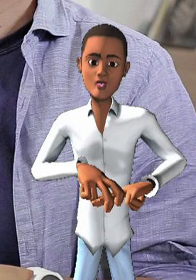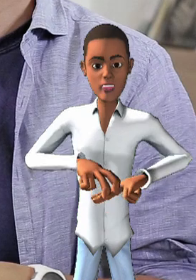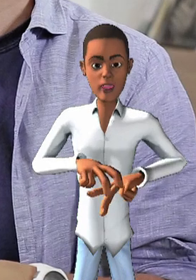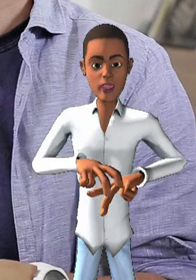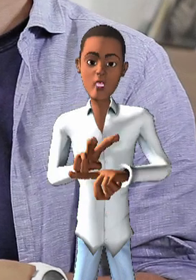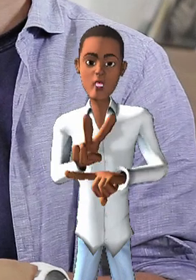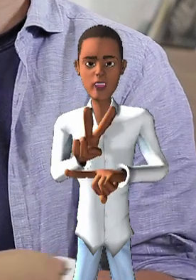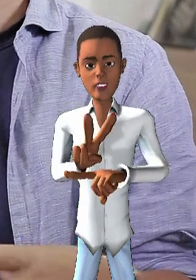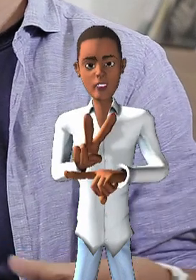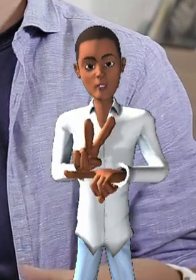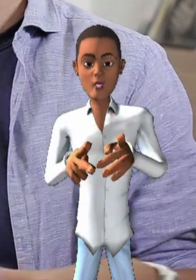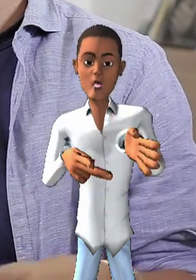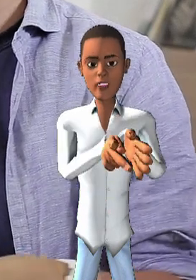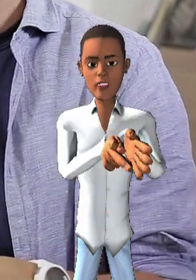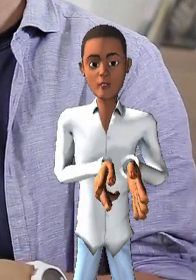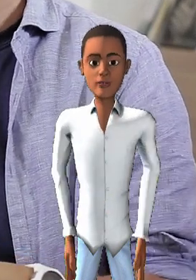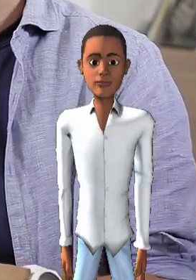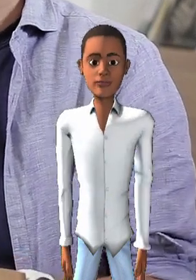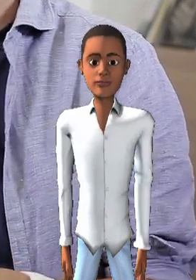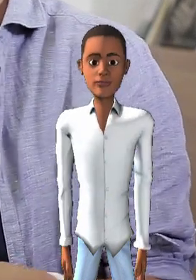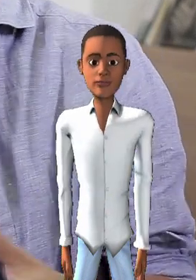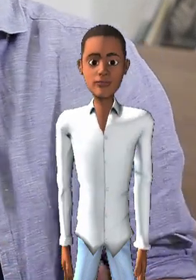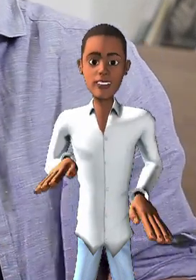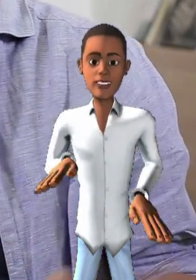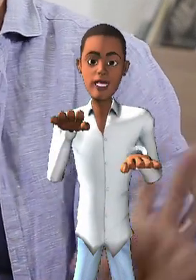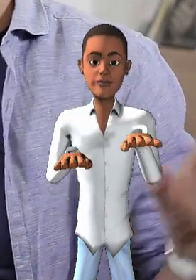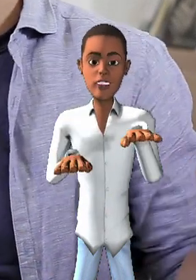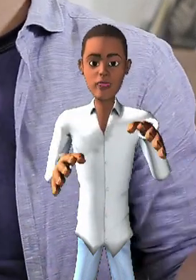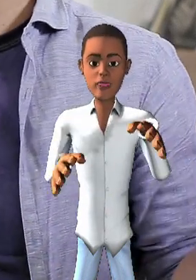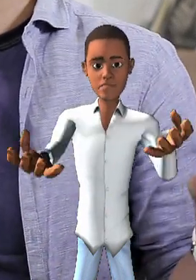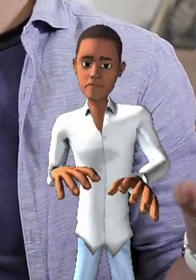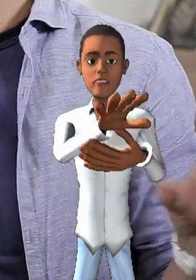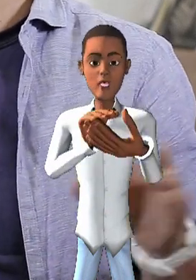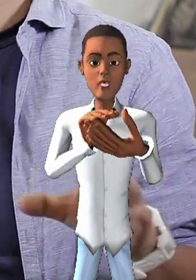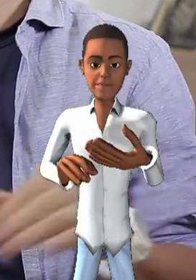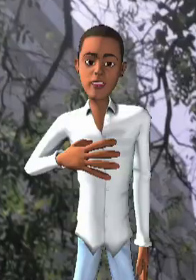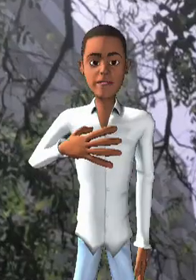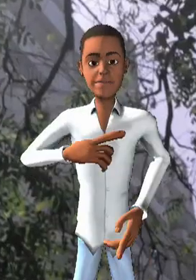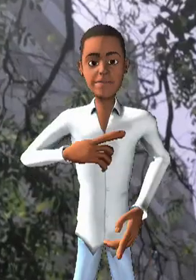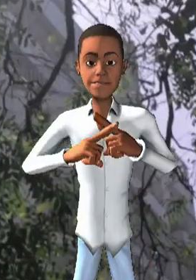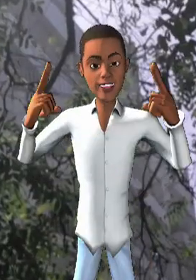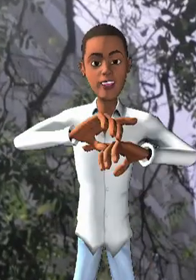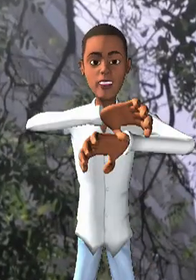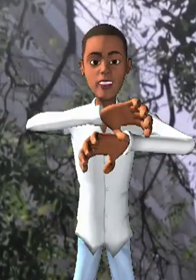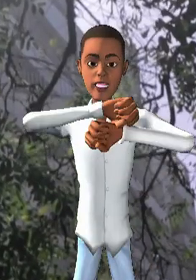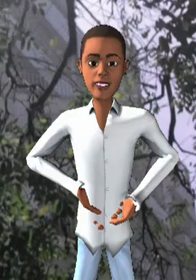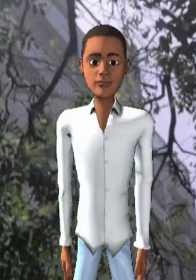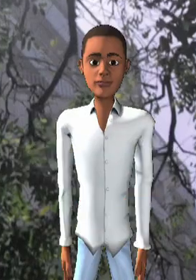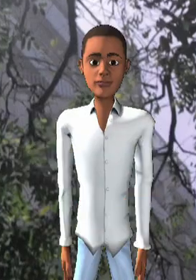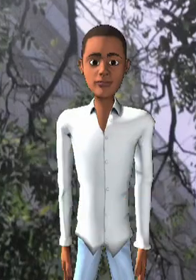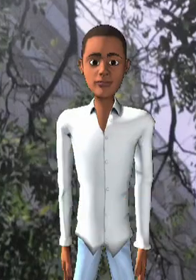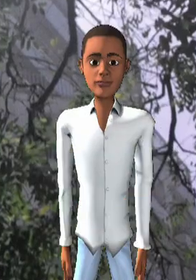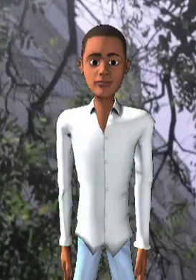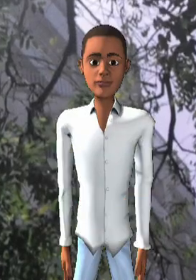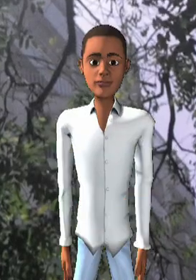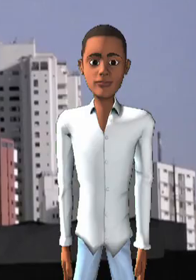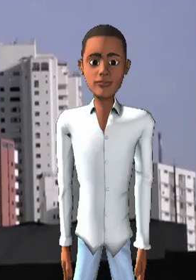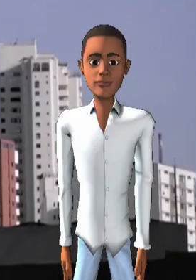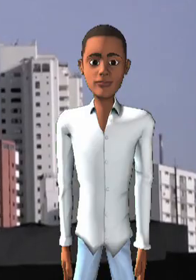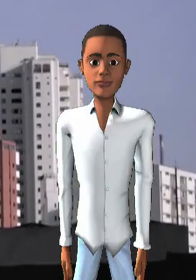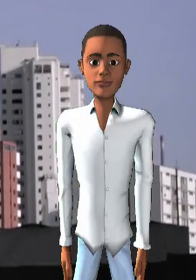até por afirmação de si, que estava baseado em algum modelo que você não gostaria. Dia